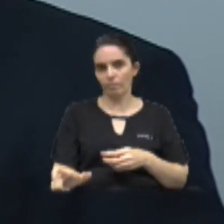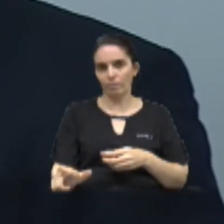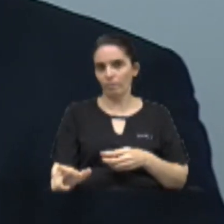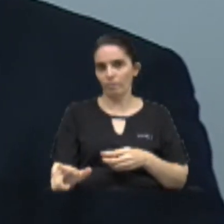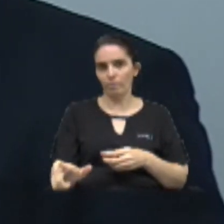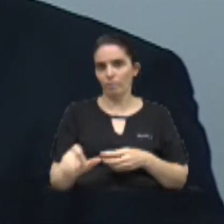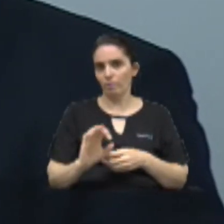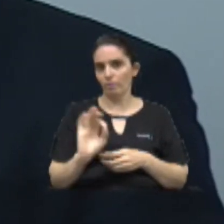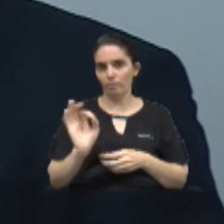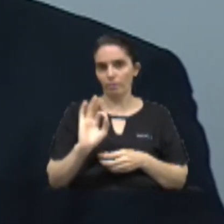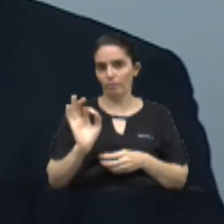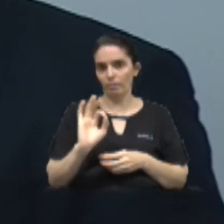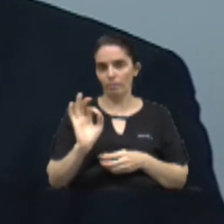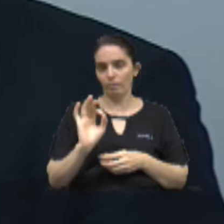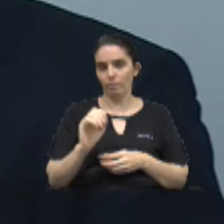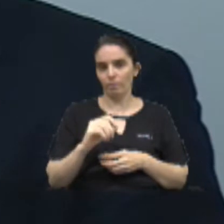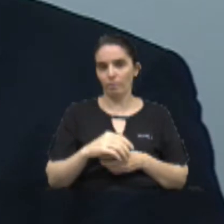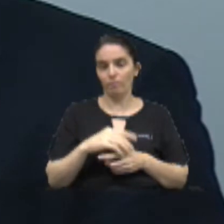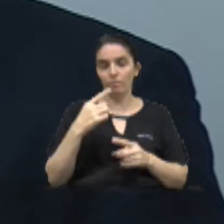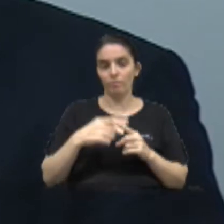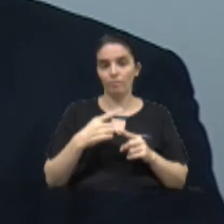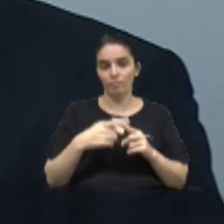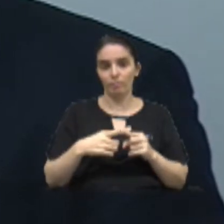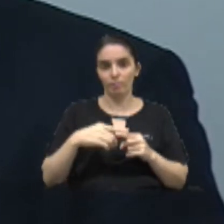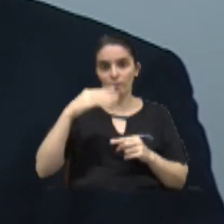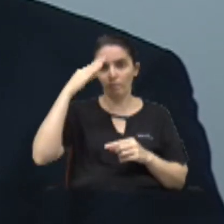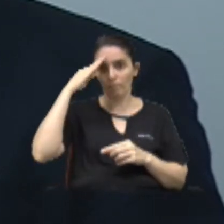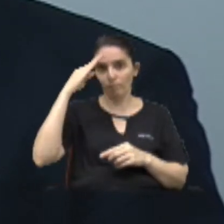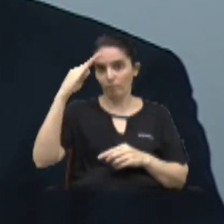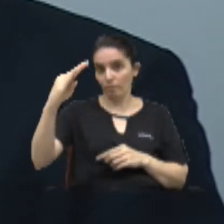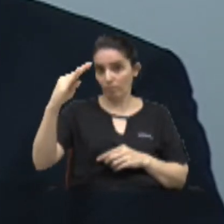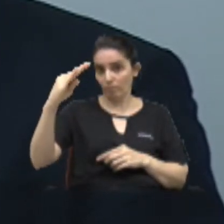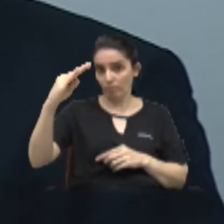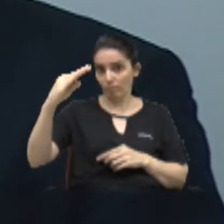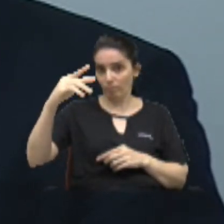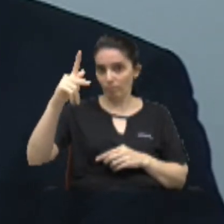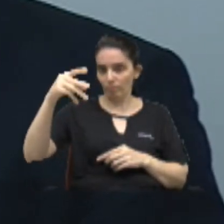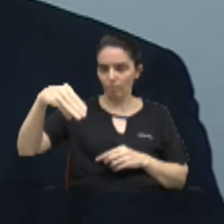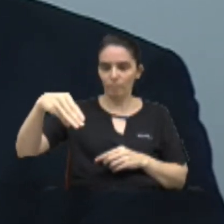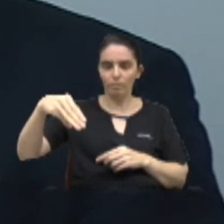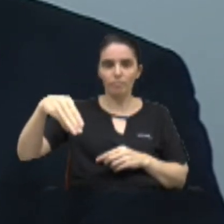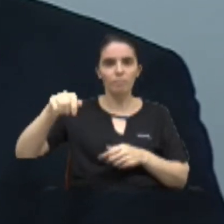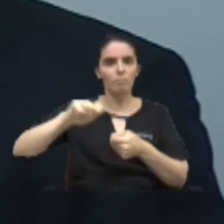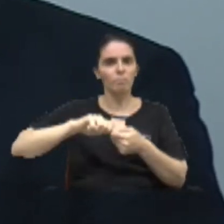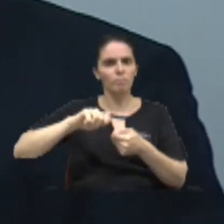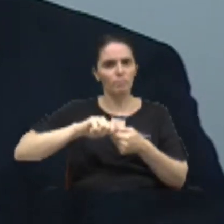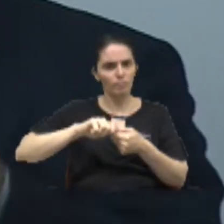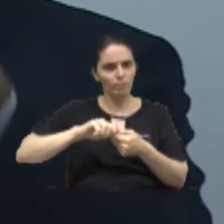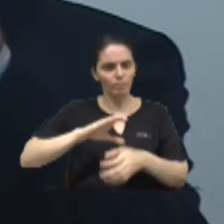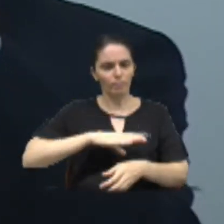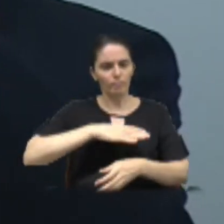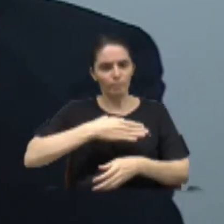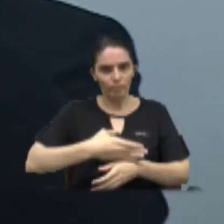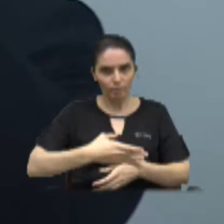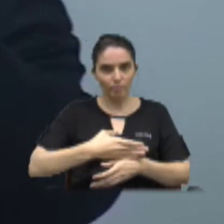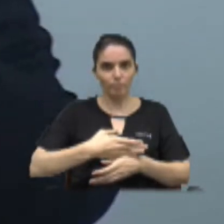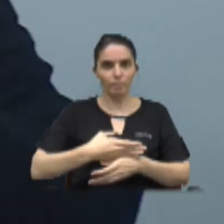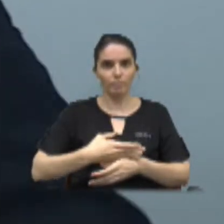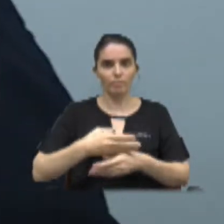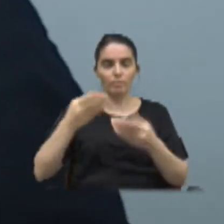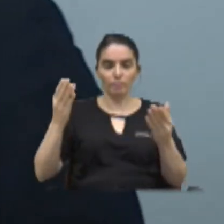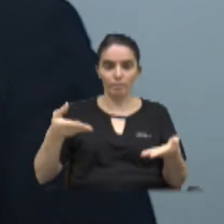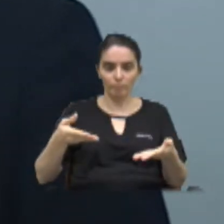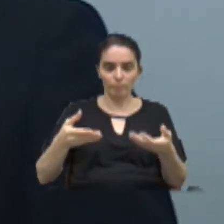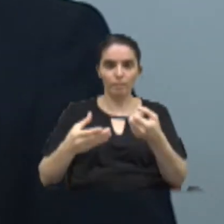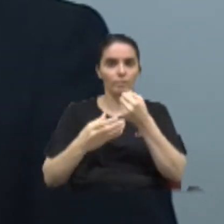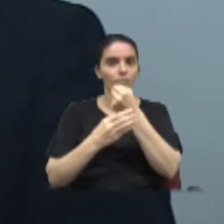pelo que eles fazem e pela coragem, pela bravura, e para trazer a